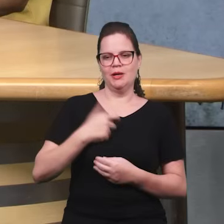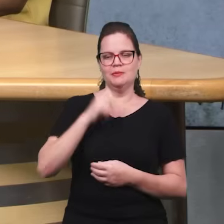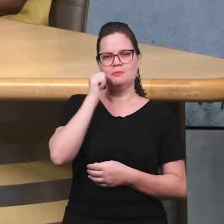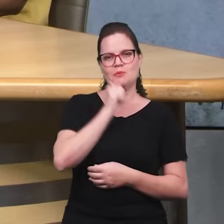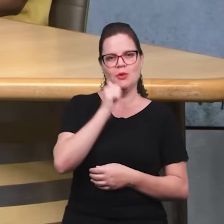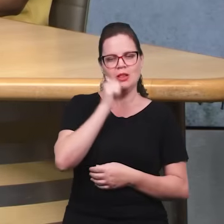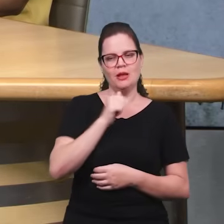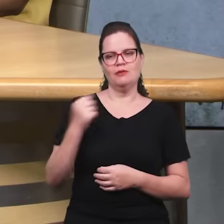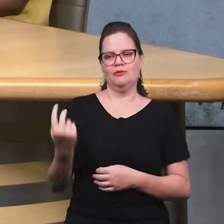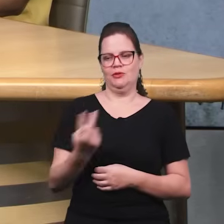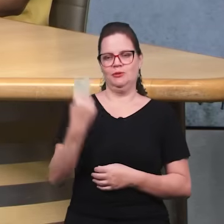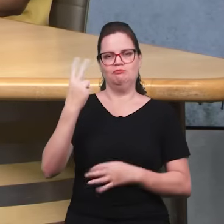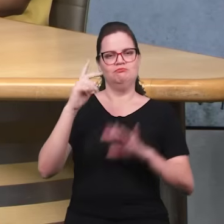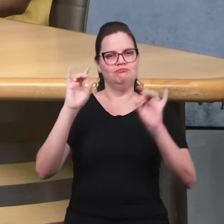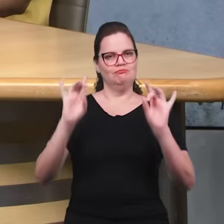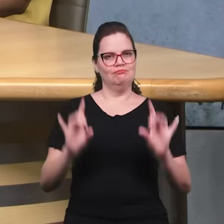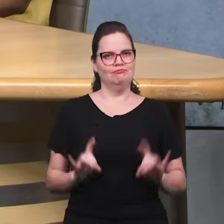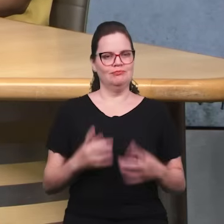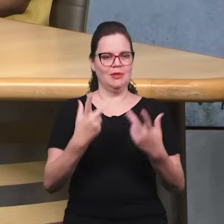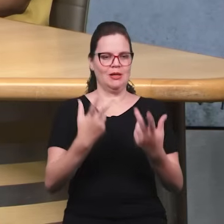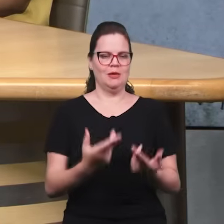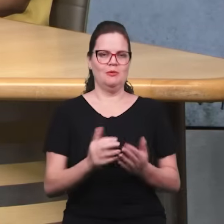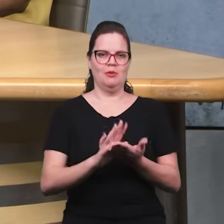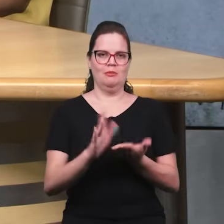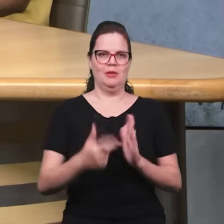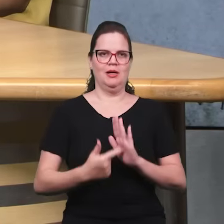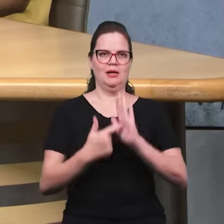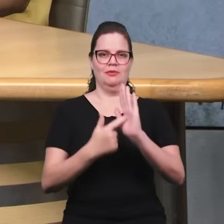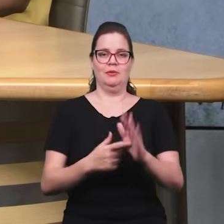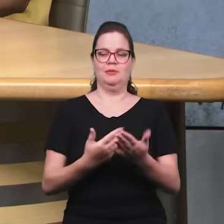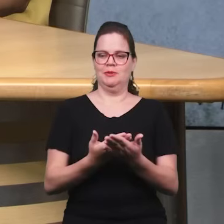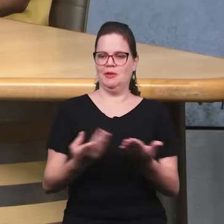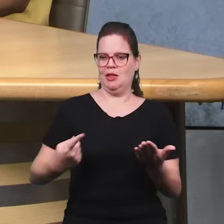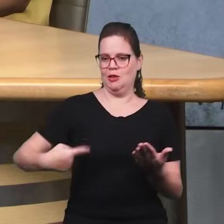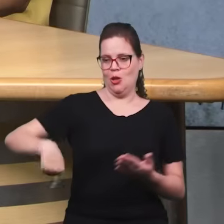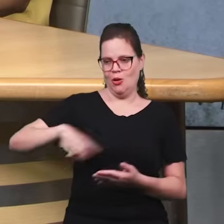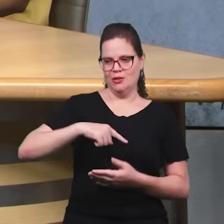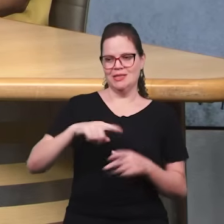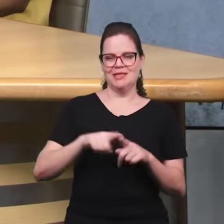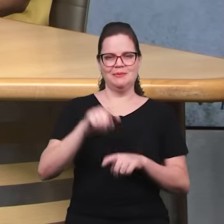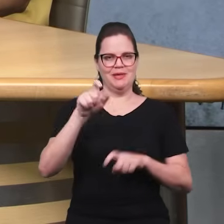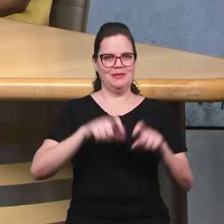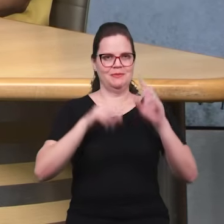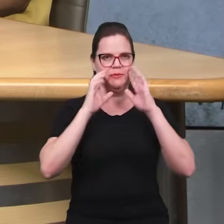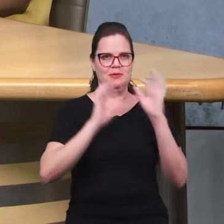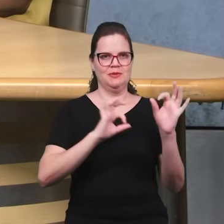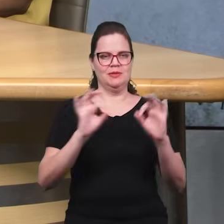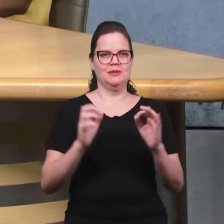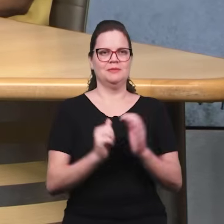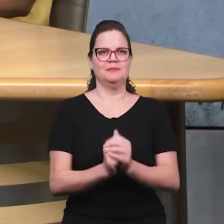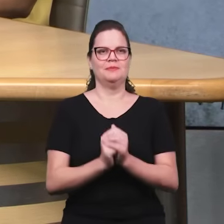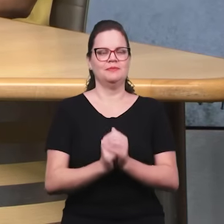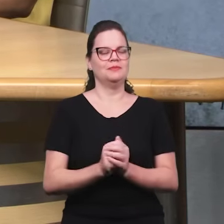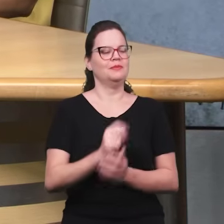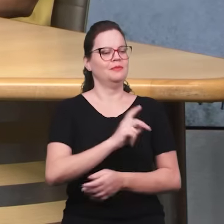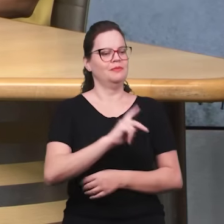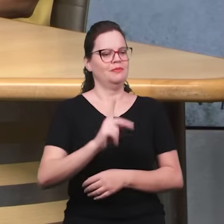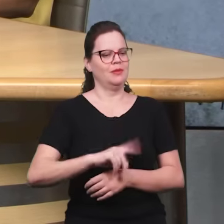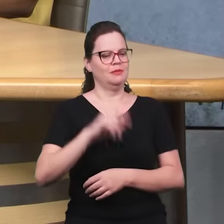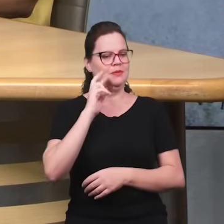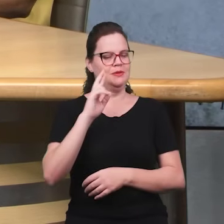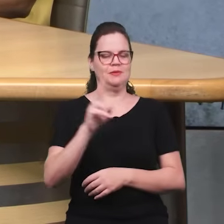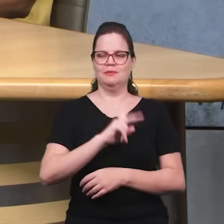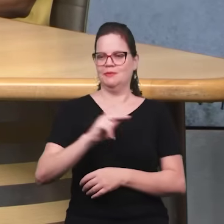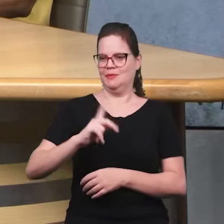mulheres bíblicas, né? A todas nós aqui e a quem está nos assistindo também, né? Amém. Paz do Senhor, Eveline. Paz do